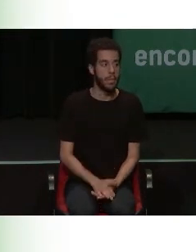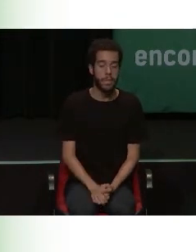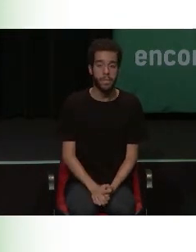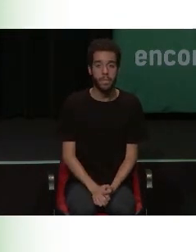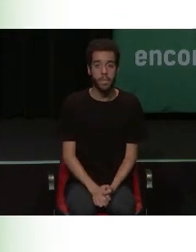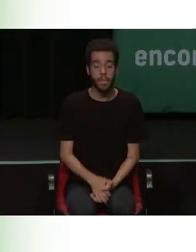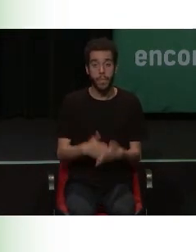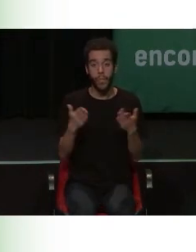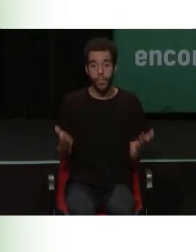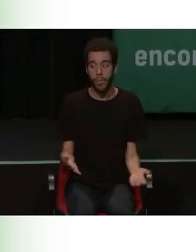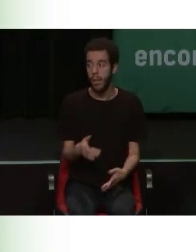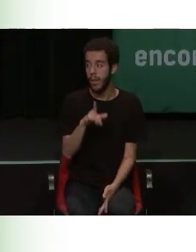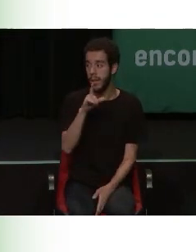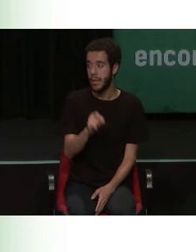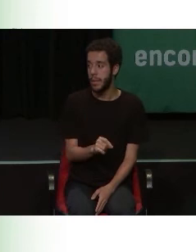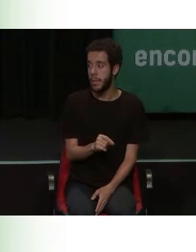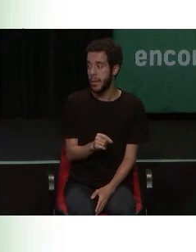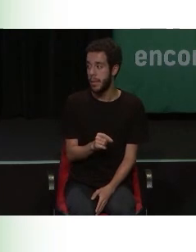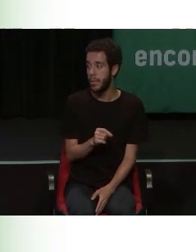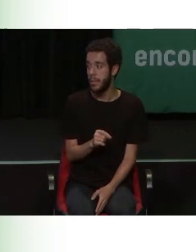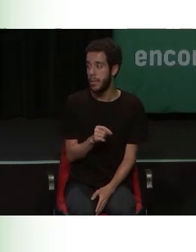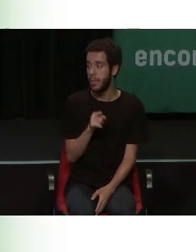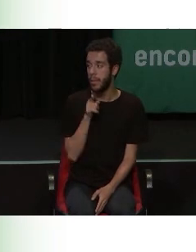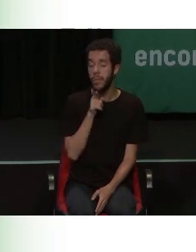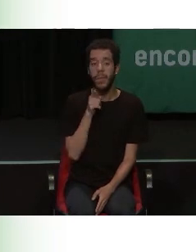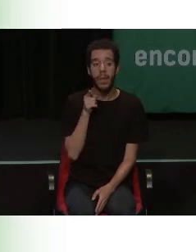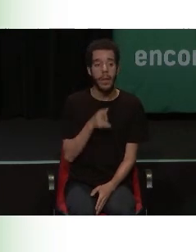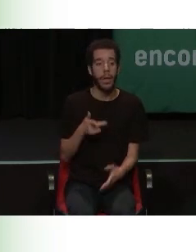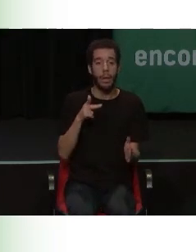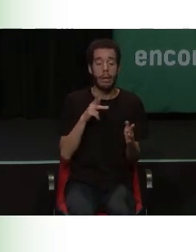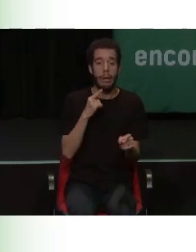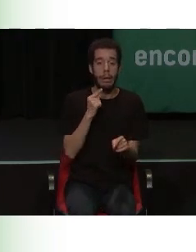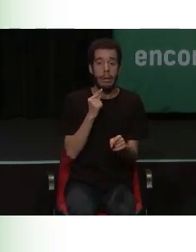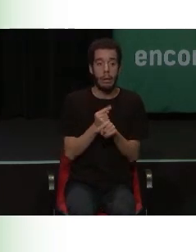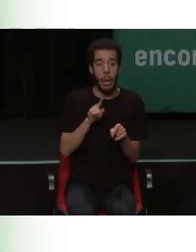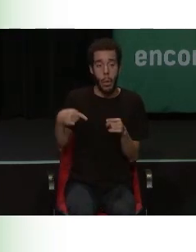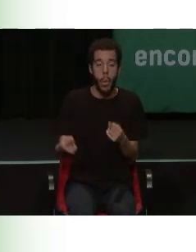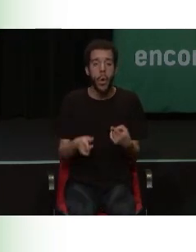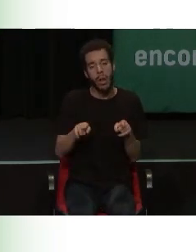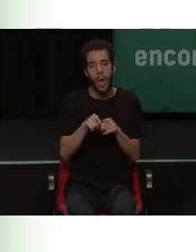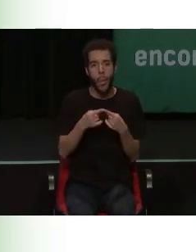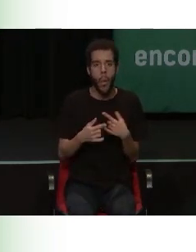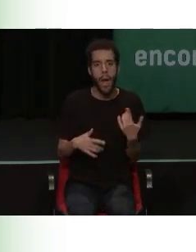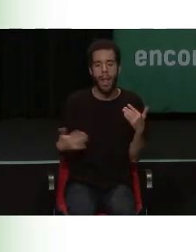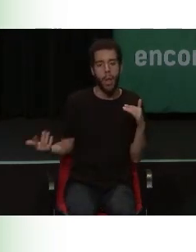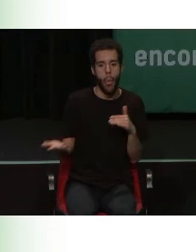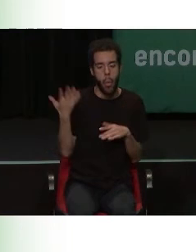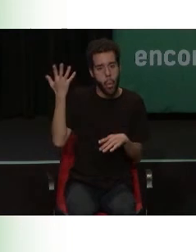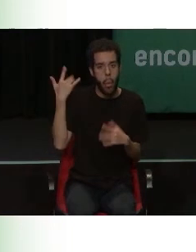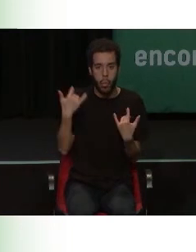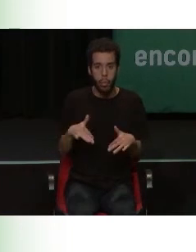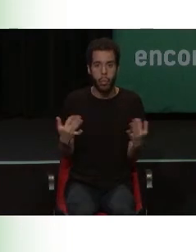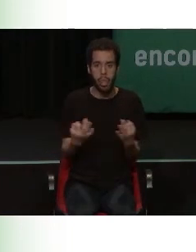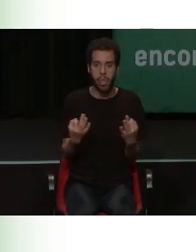A abordagem sobre os interferómetros plasmónicos é um bocado mais sofisticada, uma vez que leva